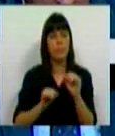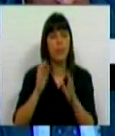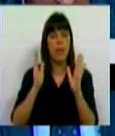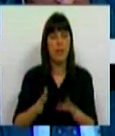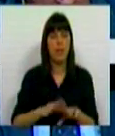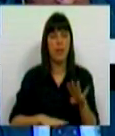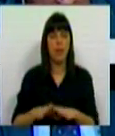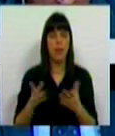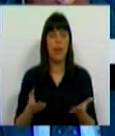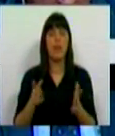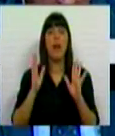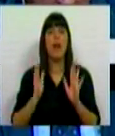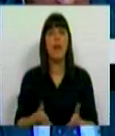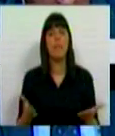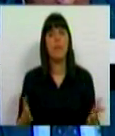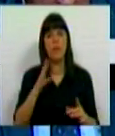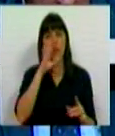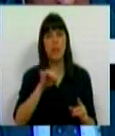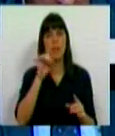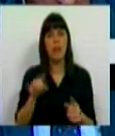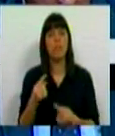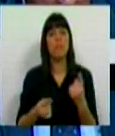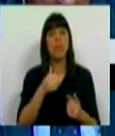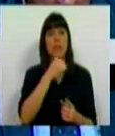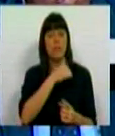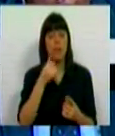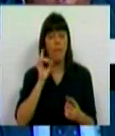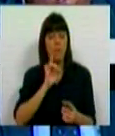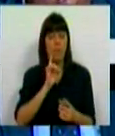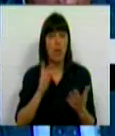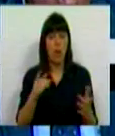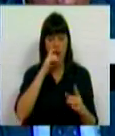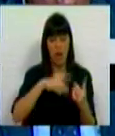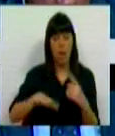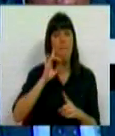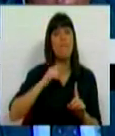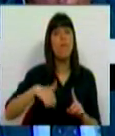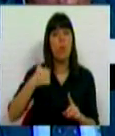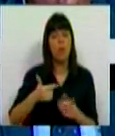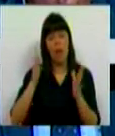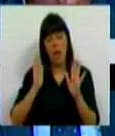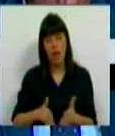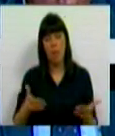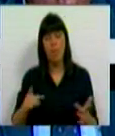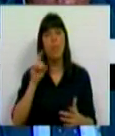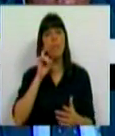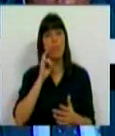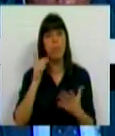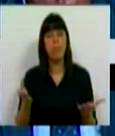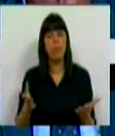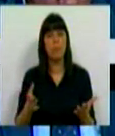feita. Que é necessário que, em caso algum, se sacrifique-se valores ambientais fundamentais, é necessário